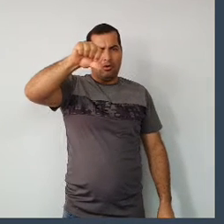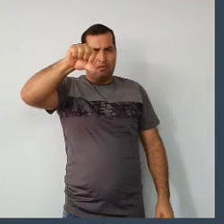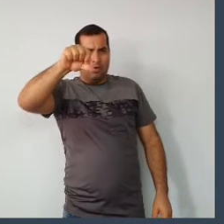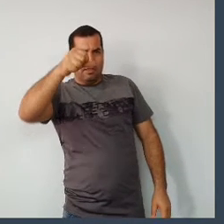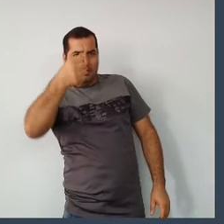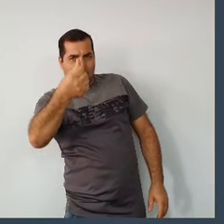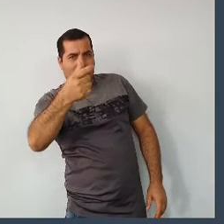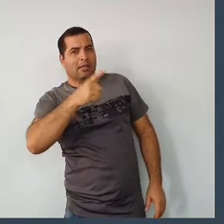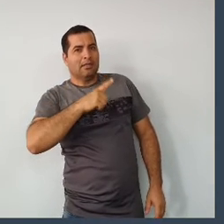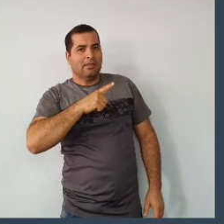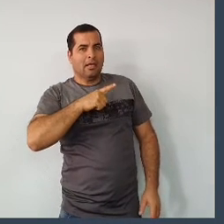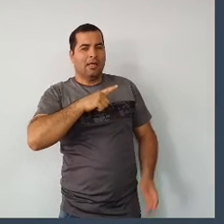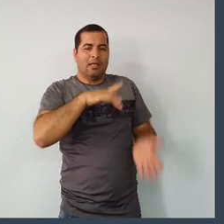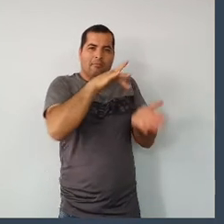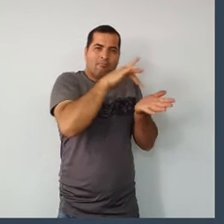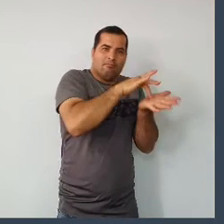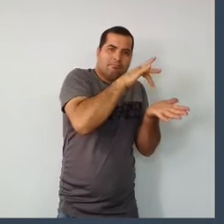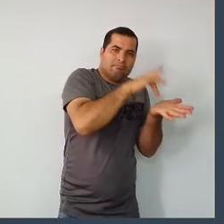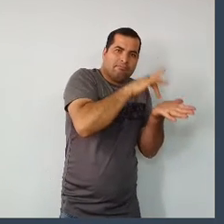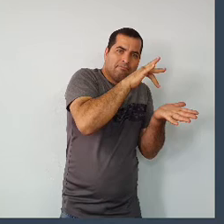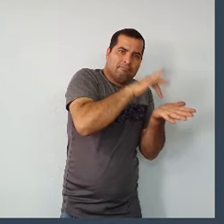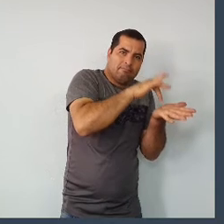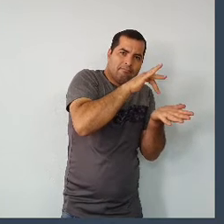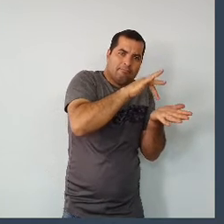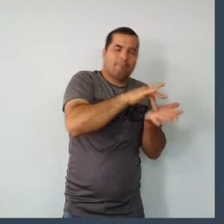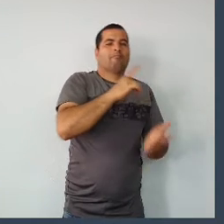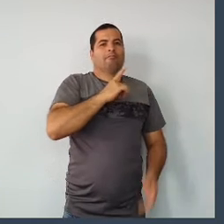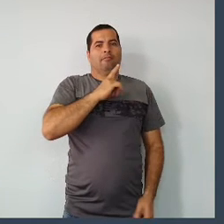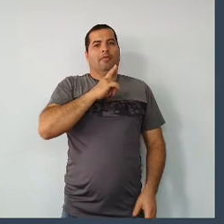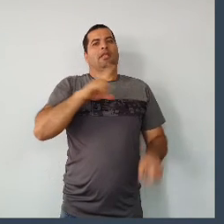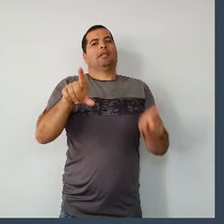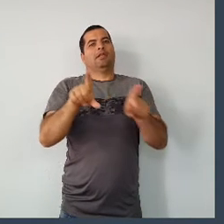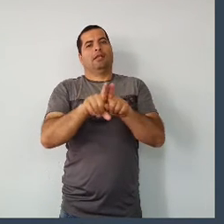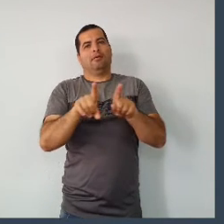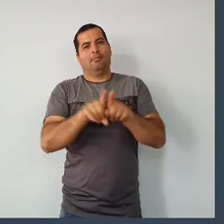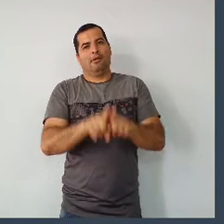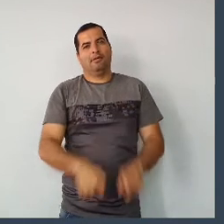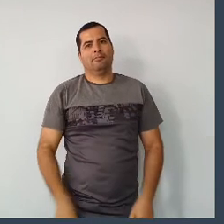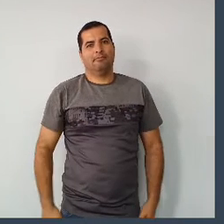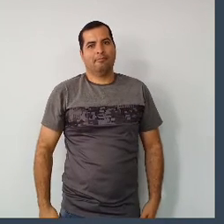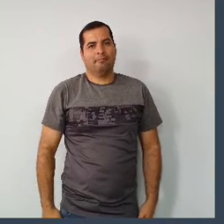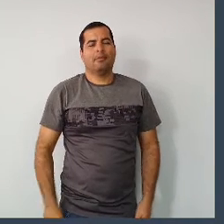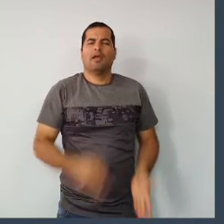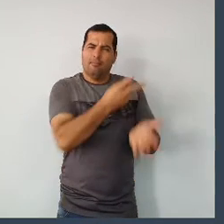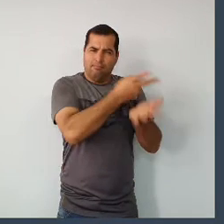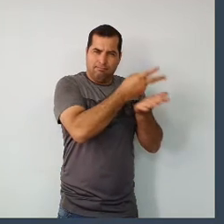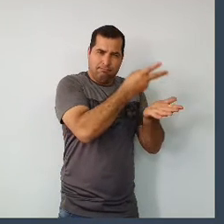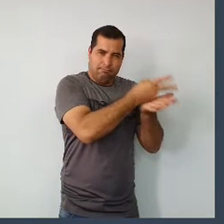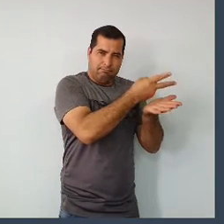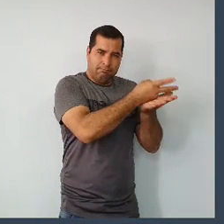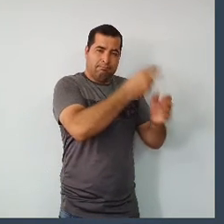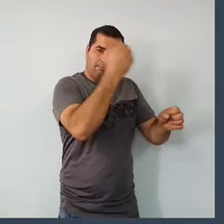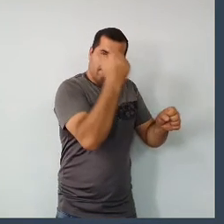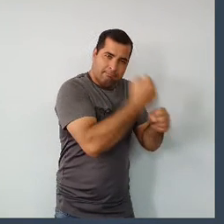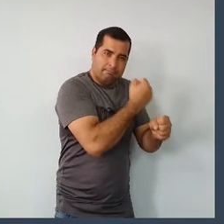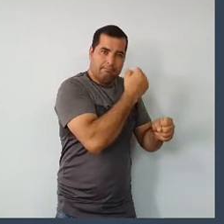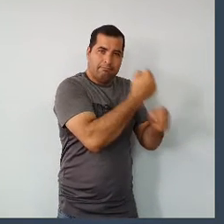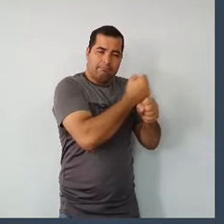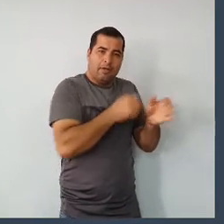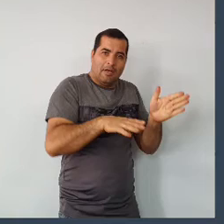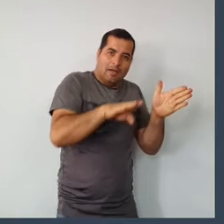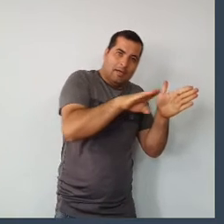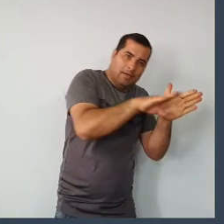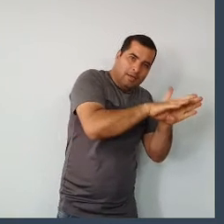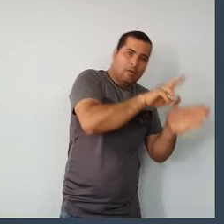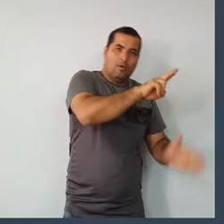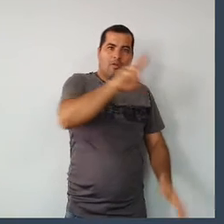1896 um ponto telegráfico. Então, aqui tinha um ponto telegráfico e no mesmo local construíram